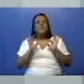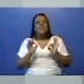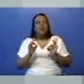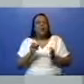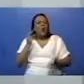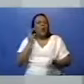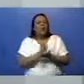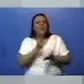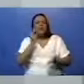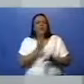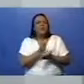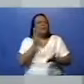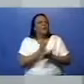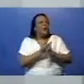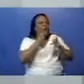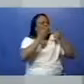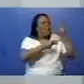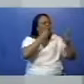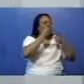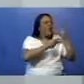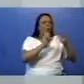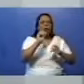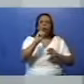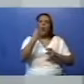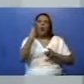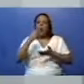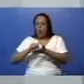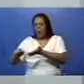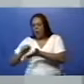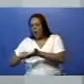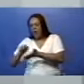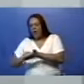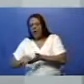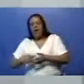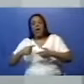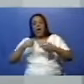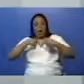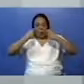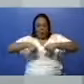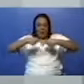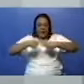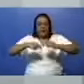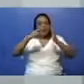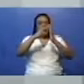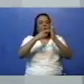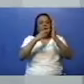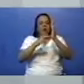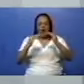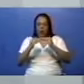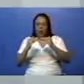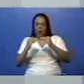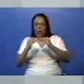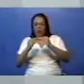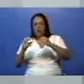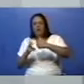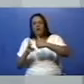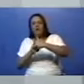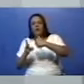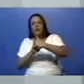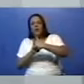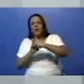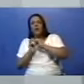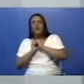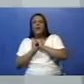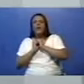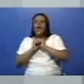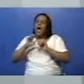o que você escreve, você precisa, pelo menos precisa, usar as regras de concordância. A regra de concordância verbal, às vezes, na